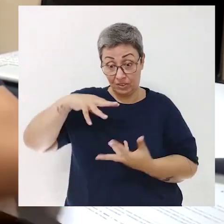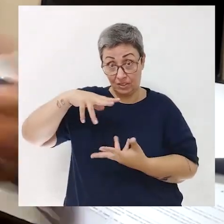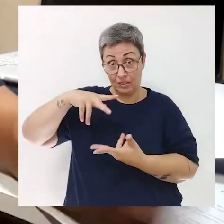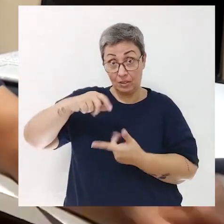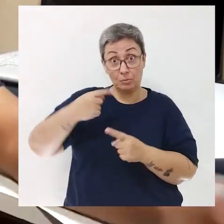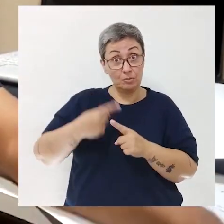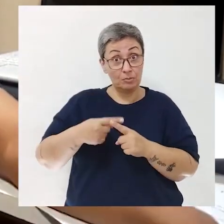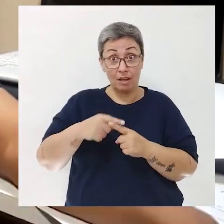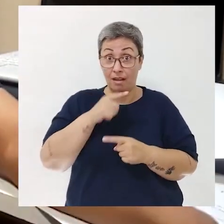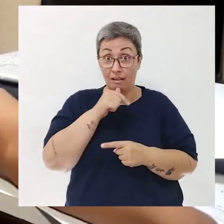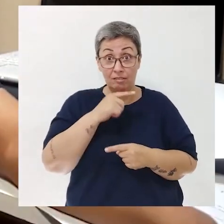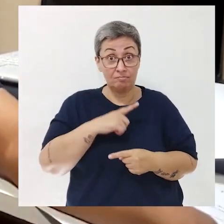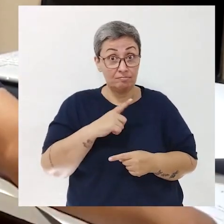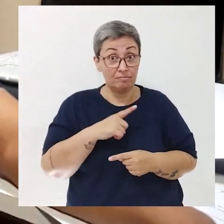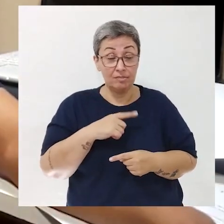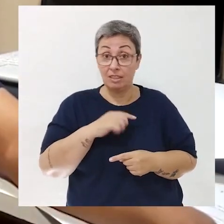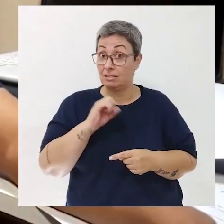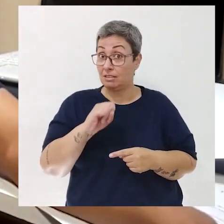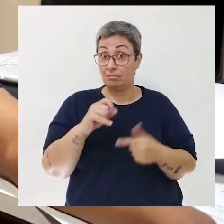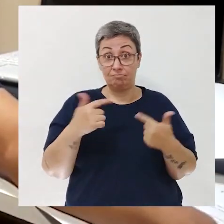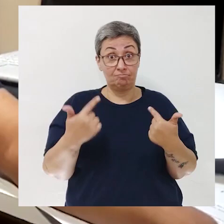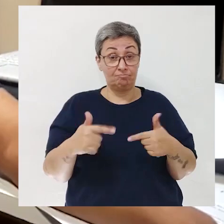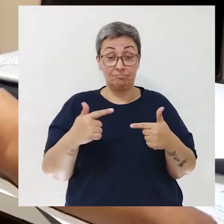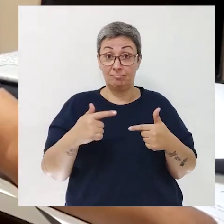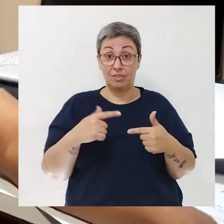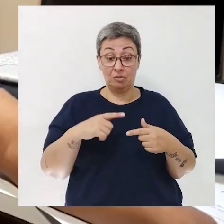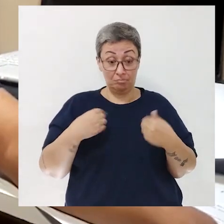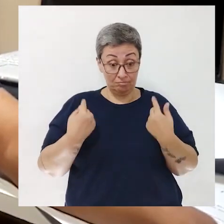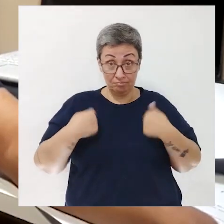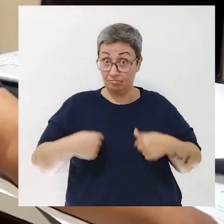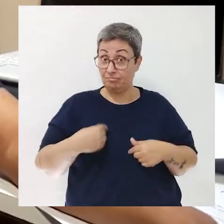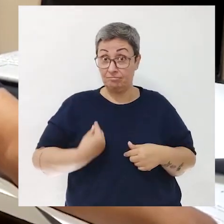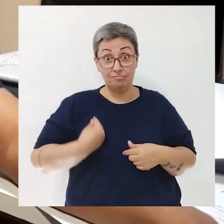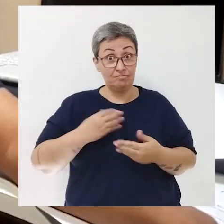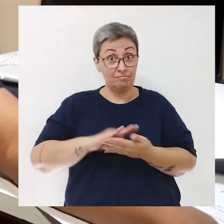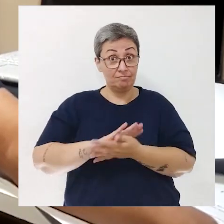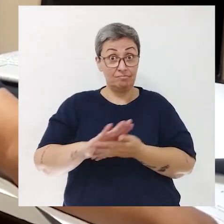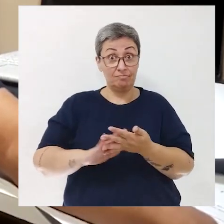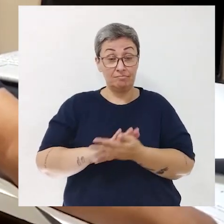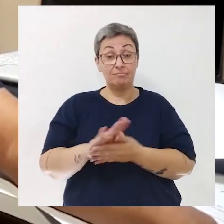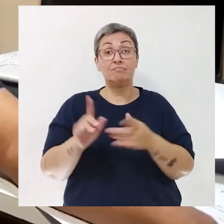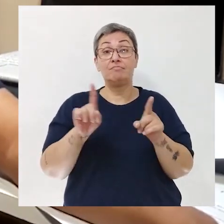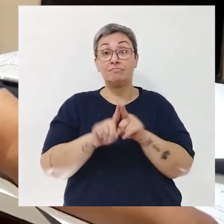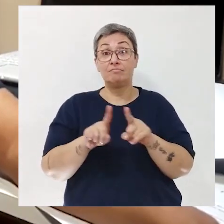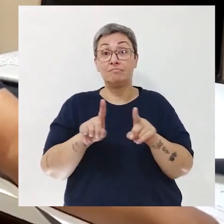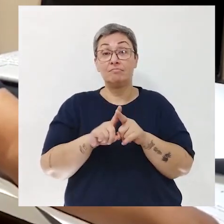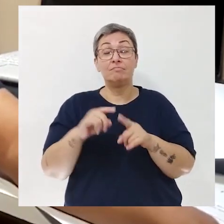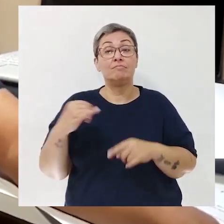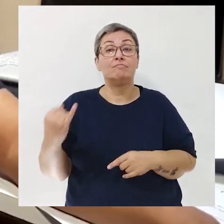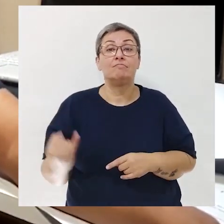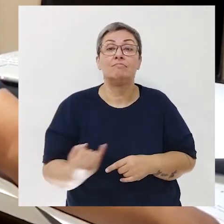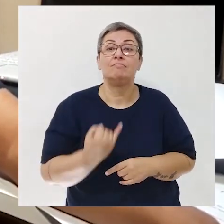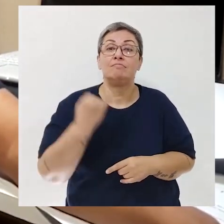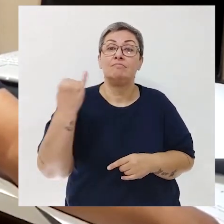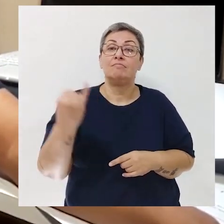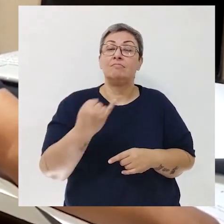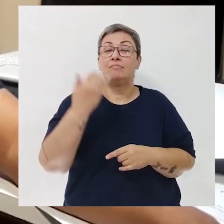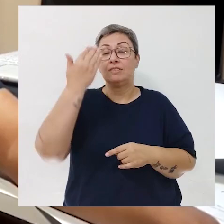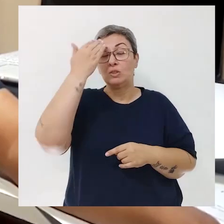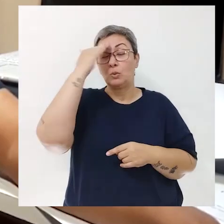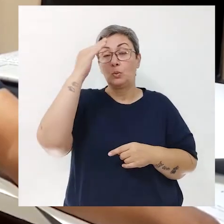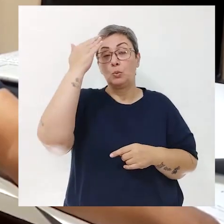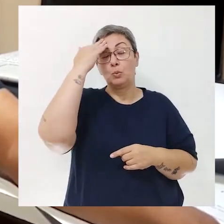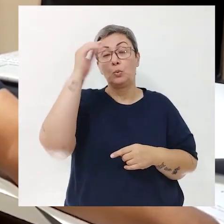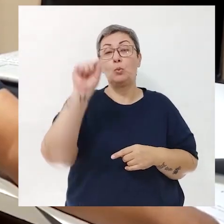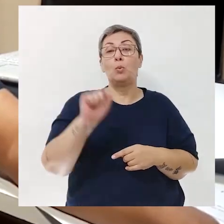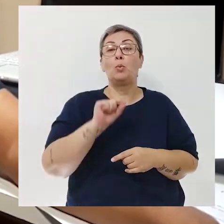nela existe água. Senão a gente nem aqui existia, né? Também é de extrema importância